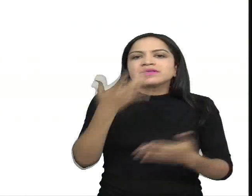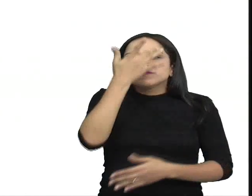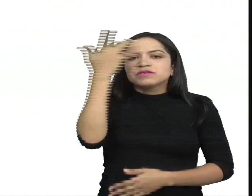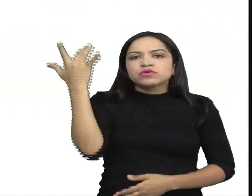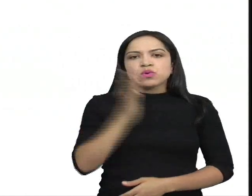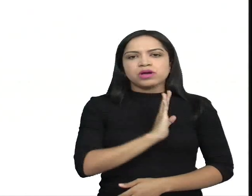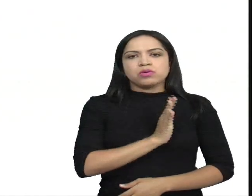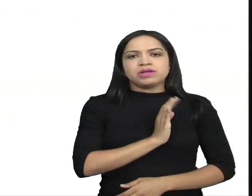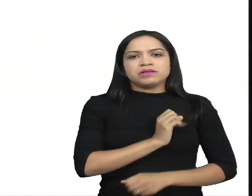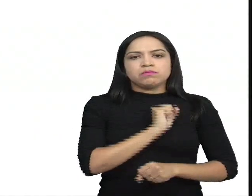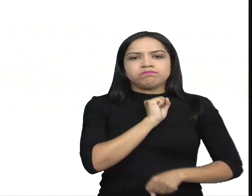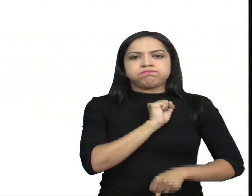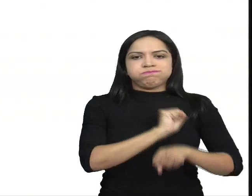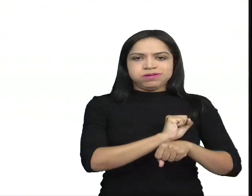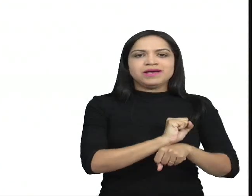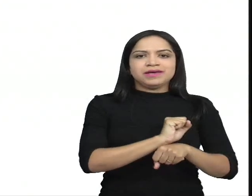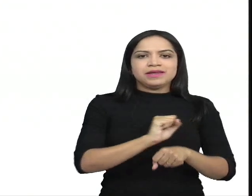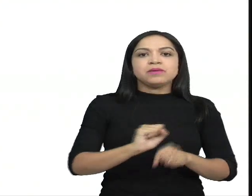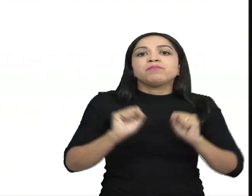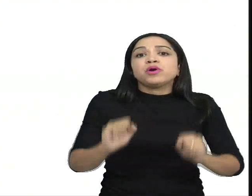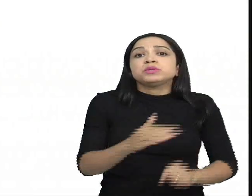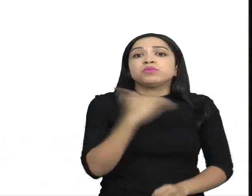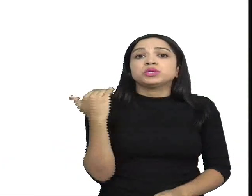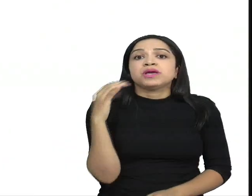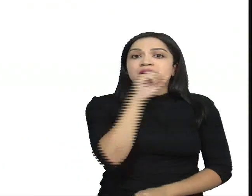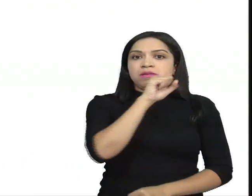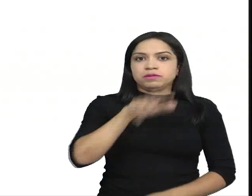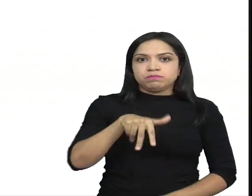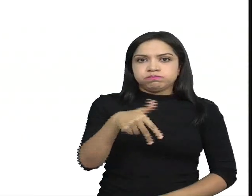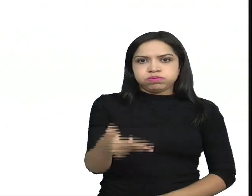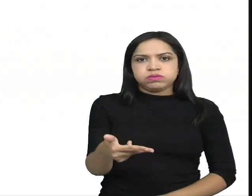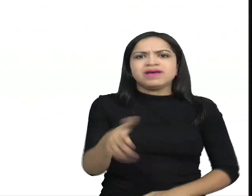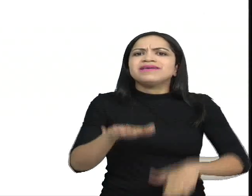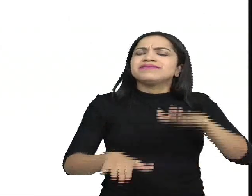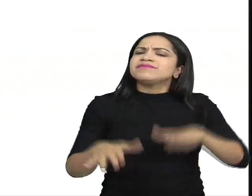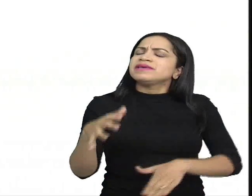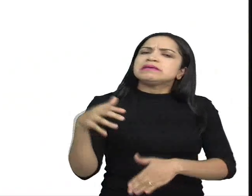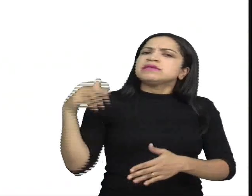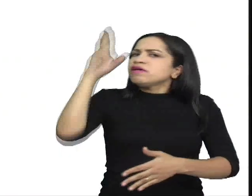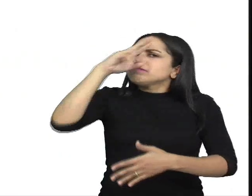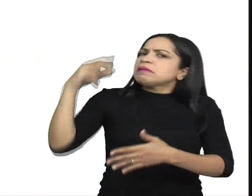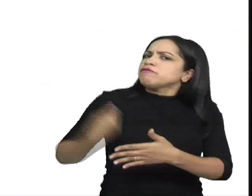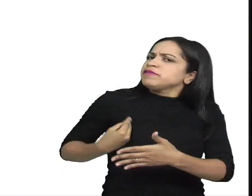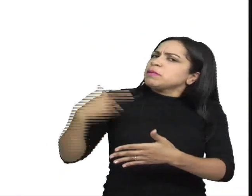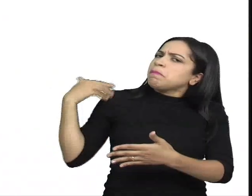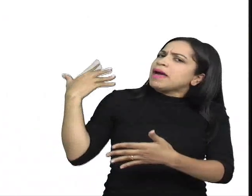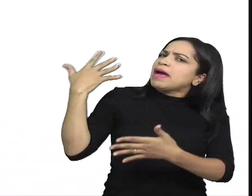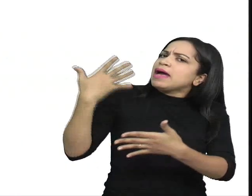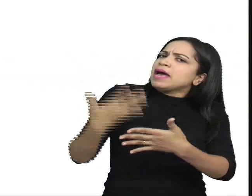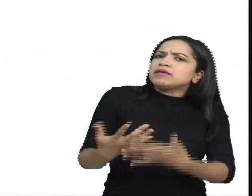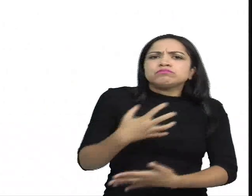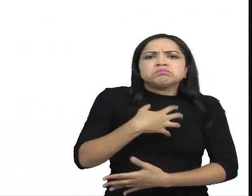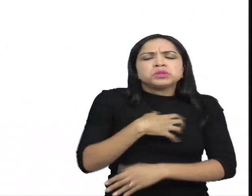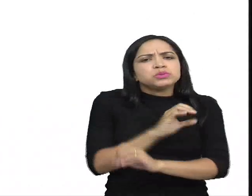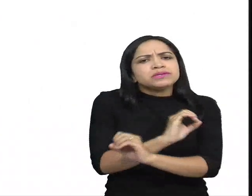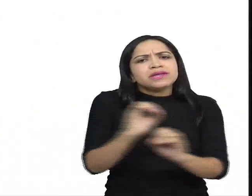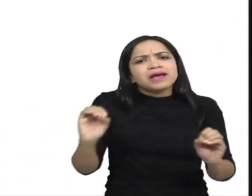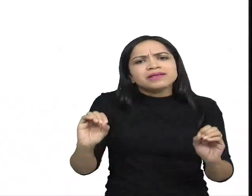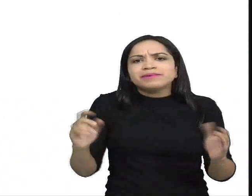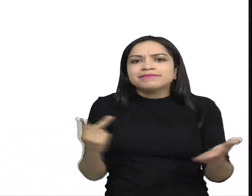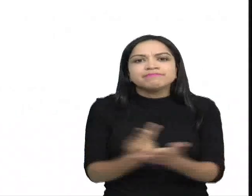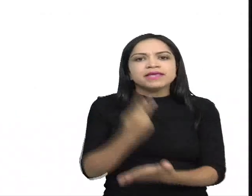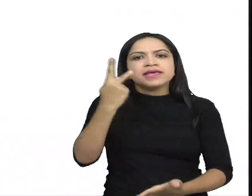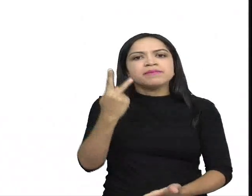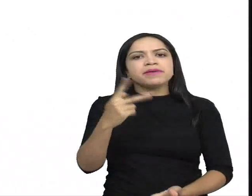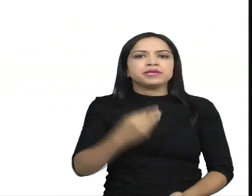súbita, o paciente morreu. Mas ele nunca sentiu nada, mas faleceu, morreu. Tem os infartos silenciosos, que a